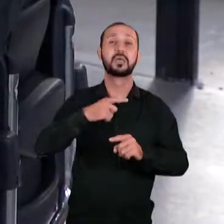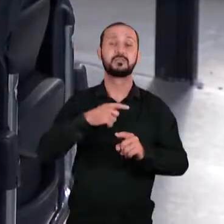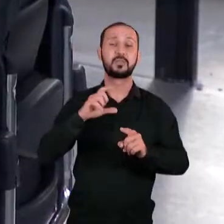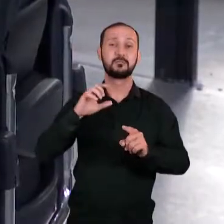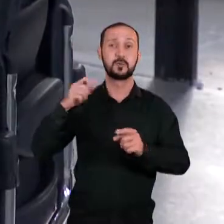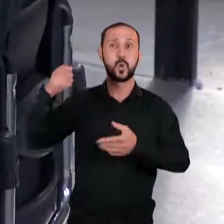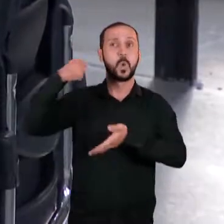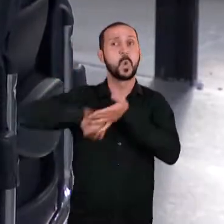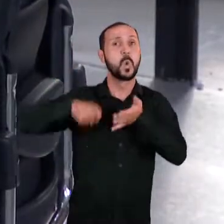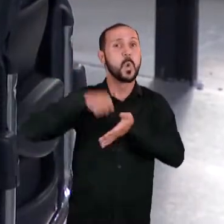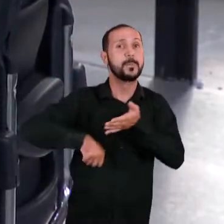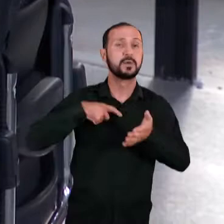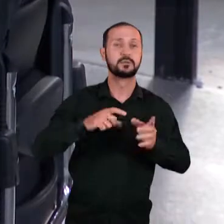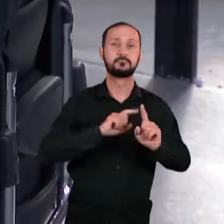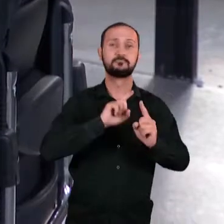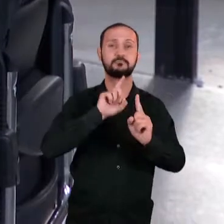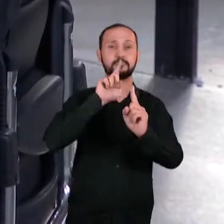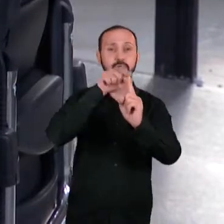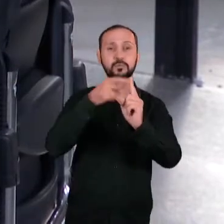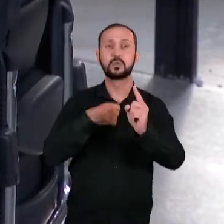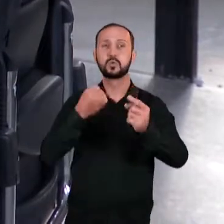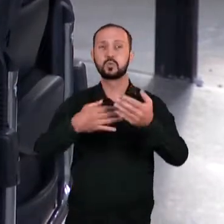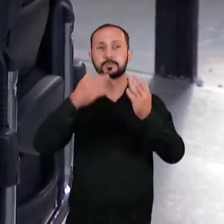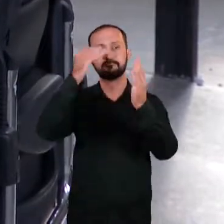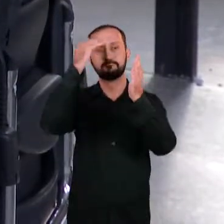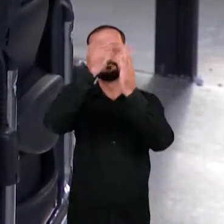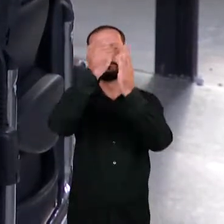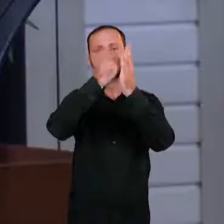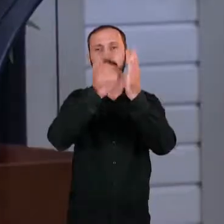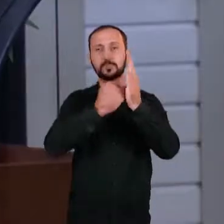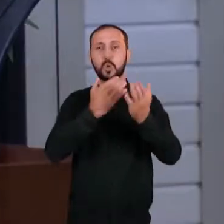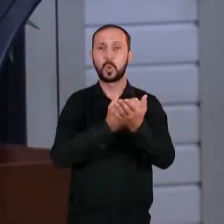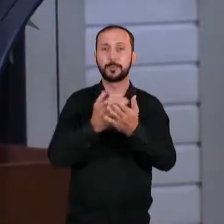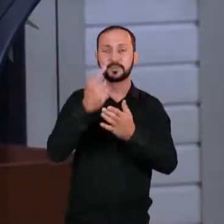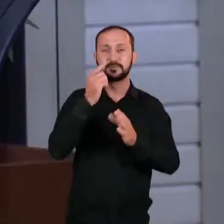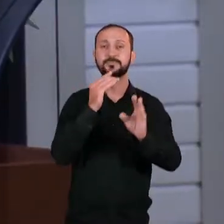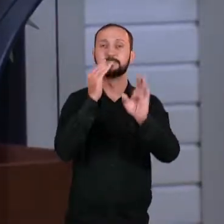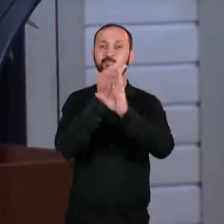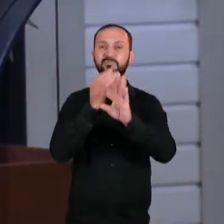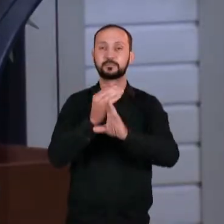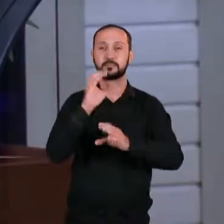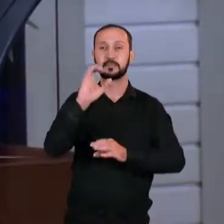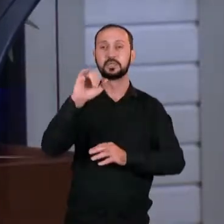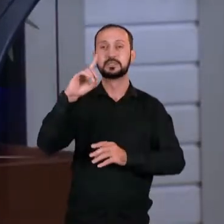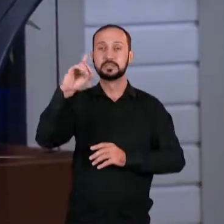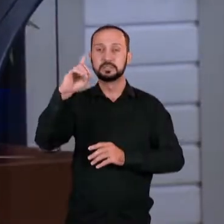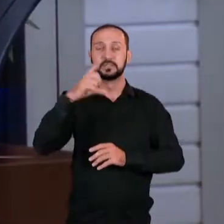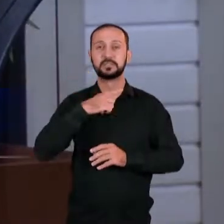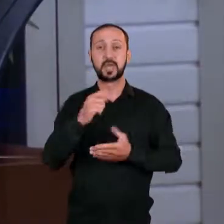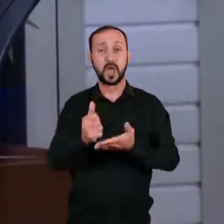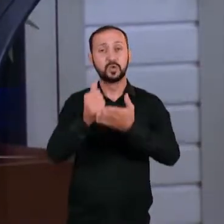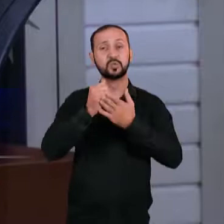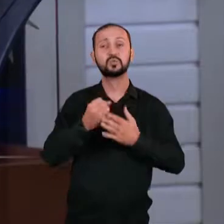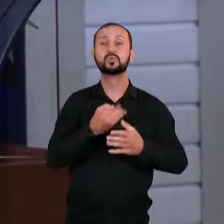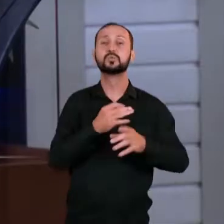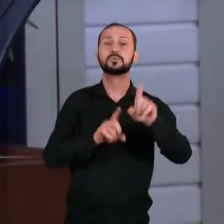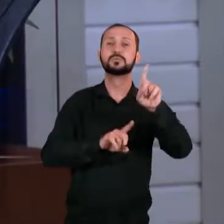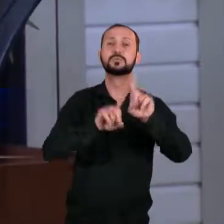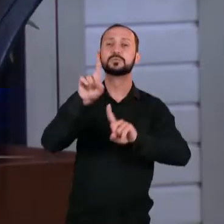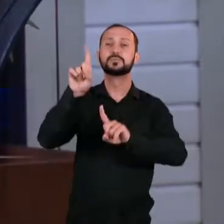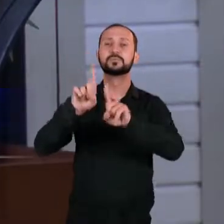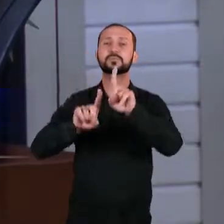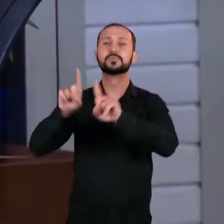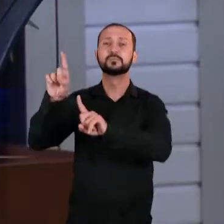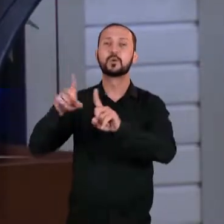meta, eles precisam responder, eles trabalham com o público. Então, a gente começa a identificar pela CID, ela vai ajudar nesse nível estatístico, identificar onde estão